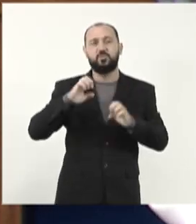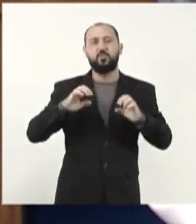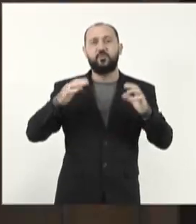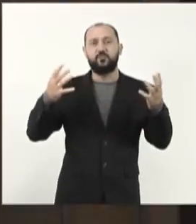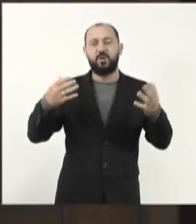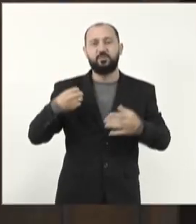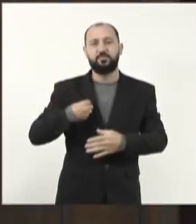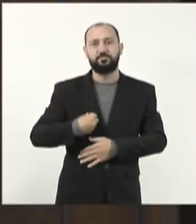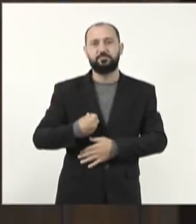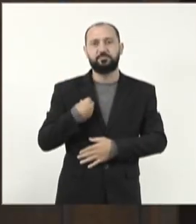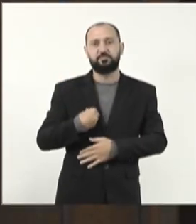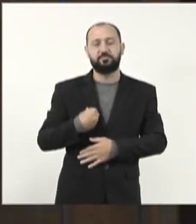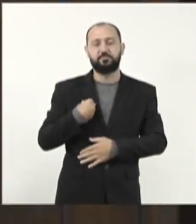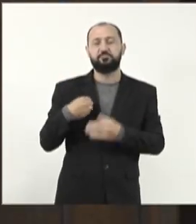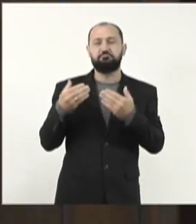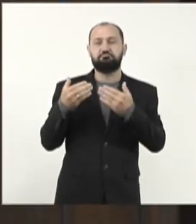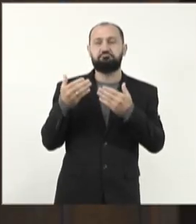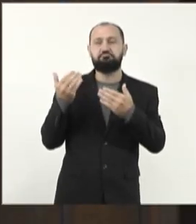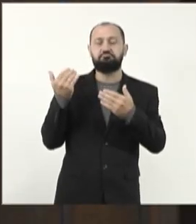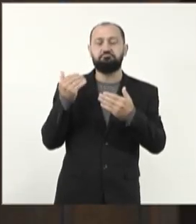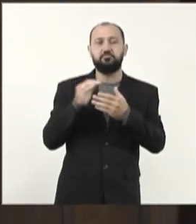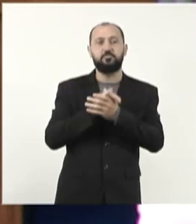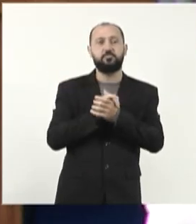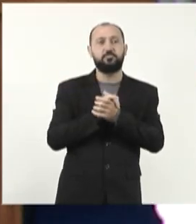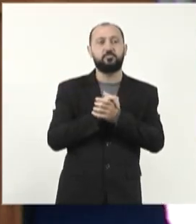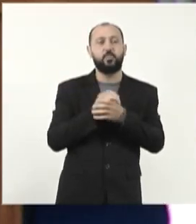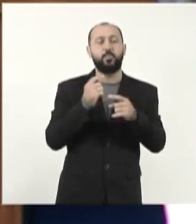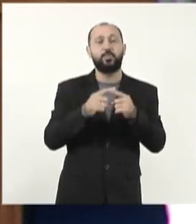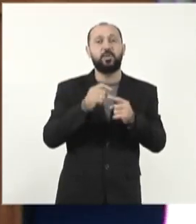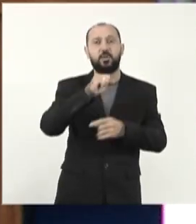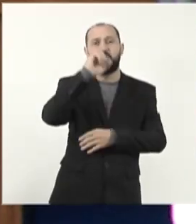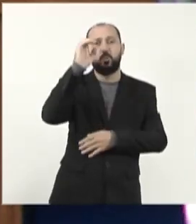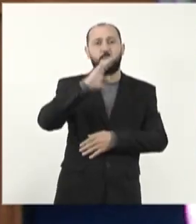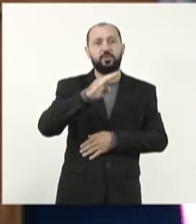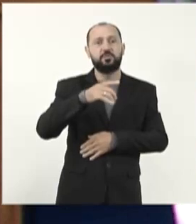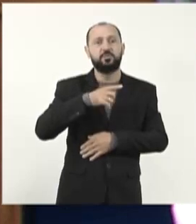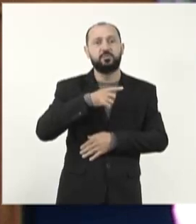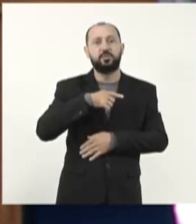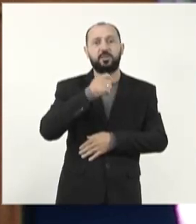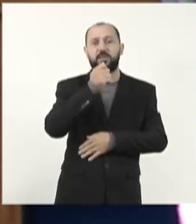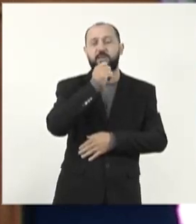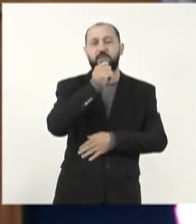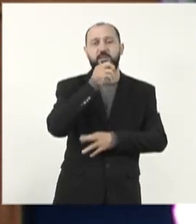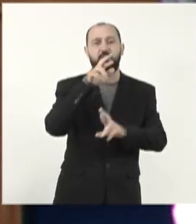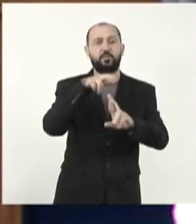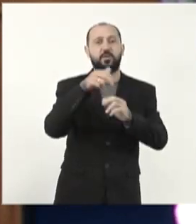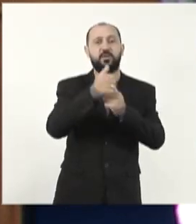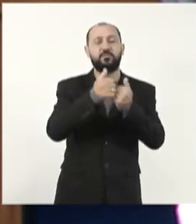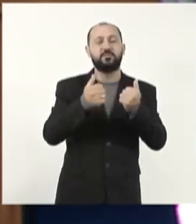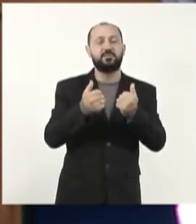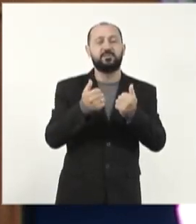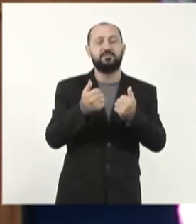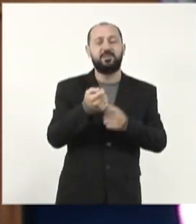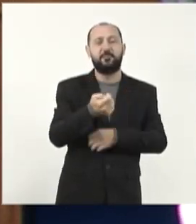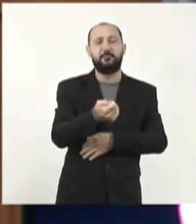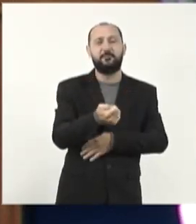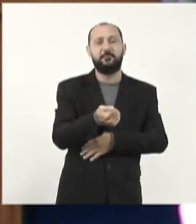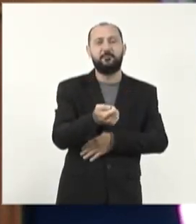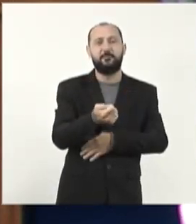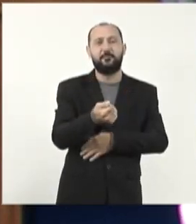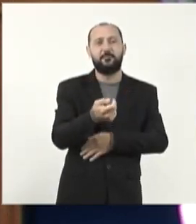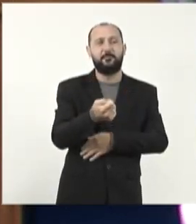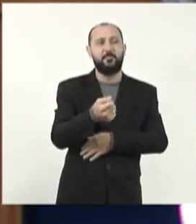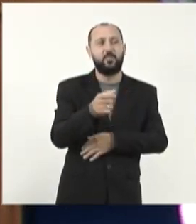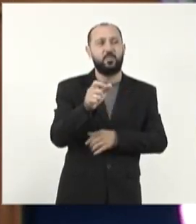que ela participou recentemente, porque no Brasil a gente tem ainda uma representação muito pequena das